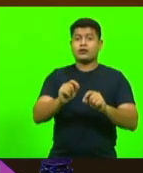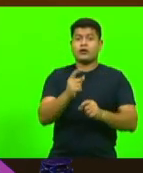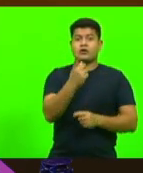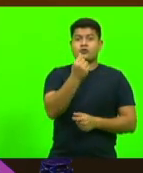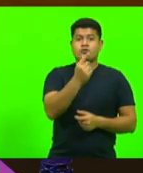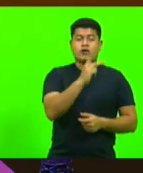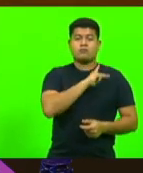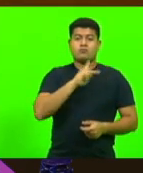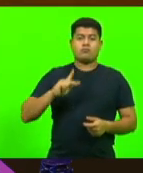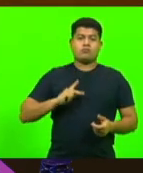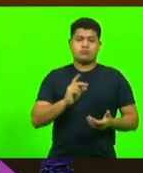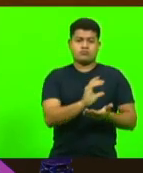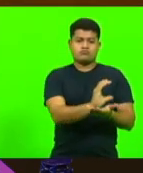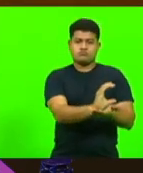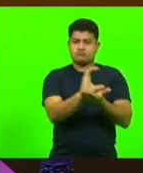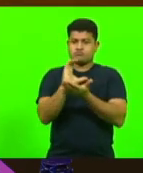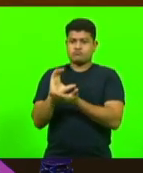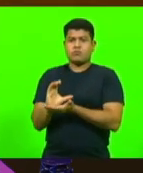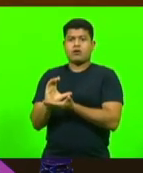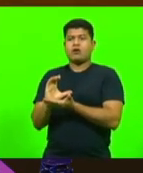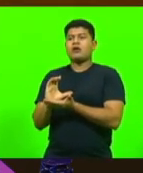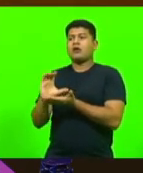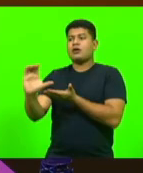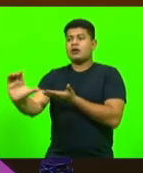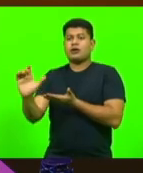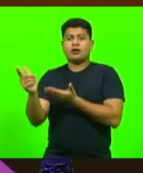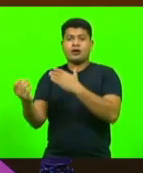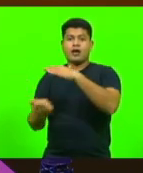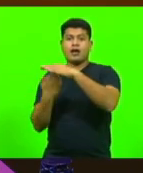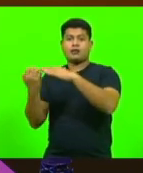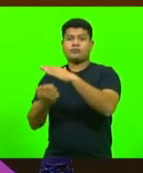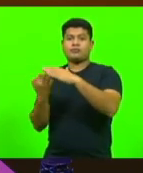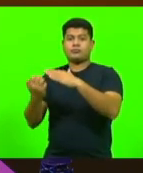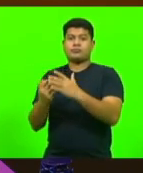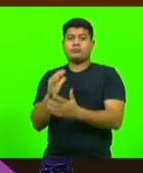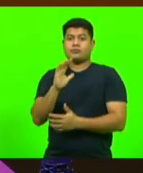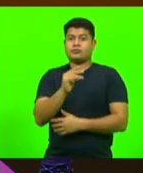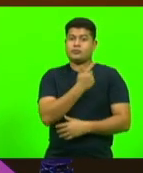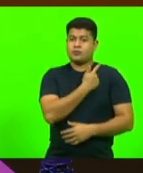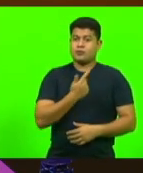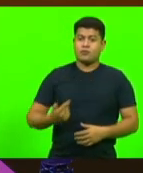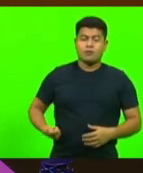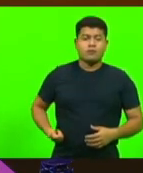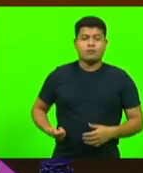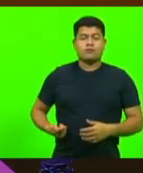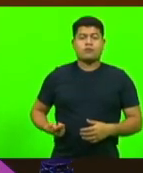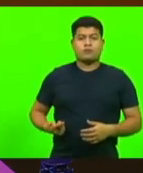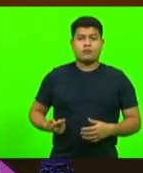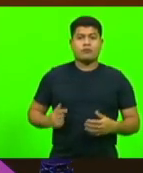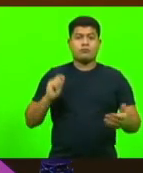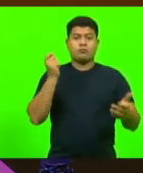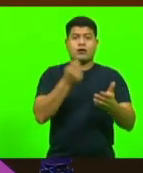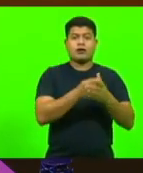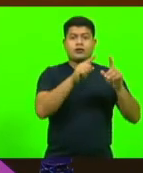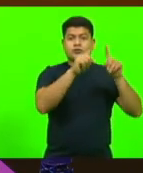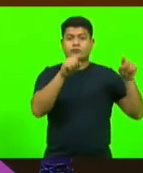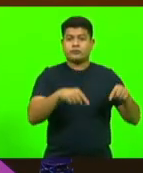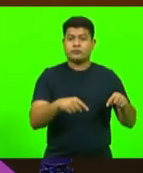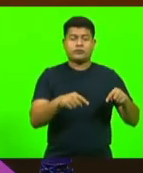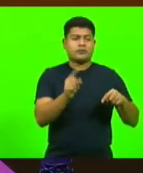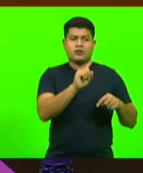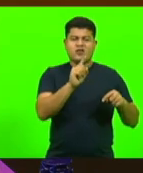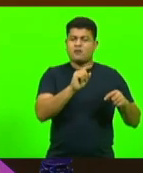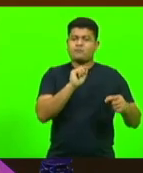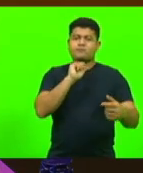público para entidades privadas ao invés do seu do Estado pagava um servidor ele vai pagar empresa mas não vai deixar de pagar